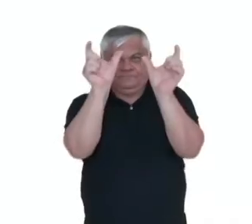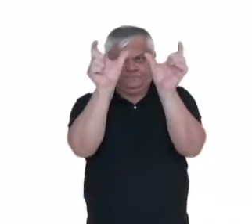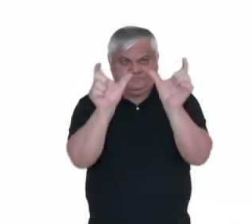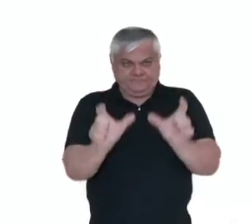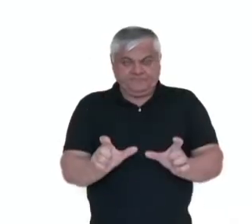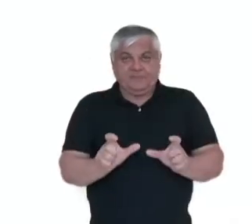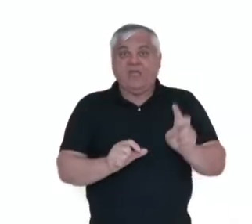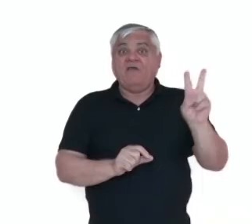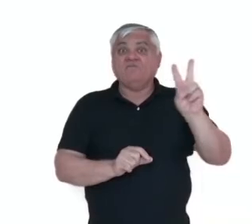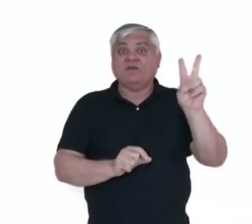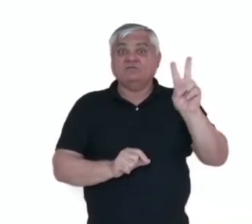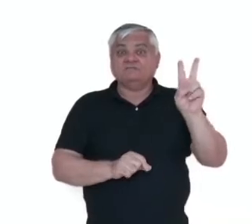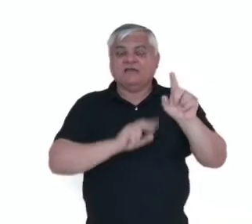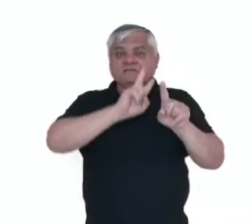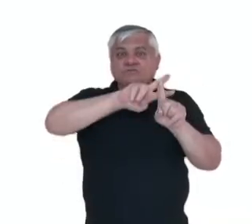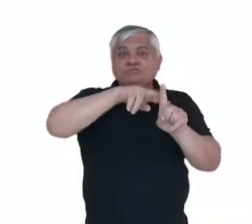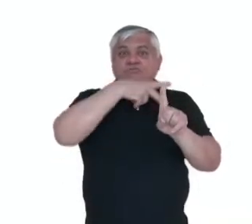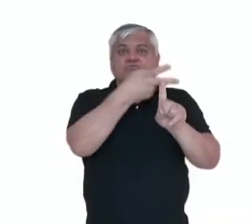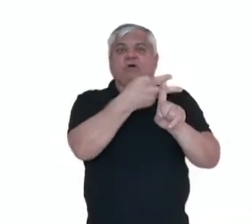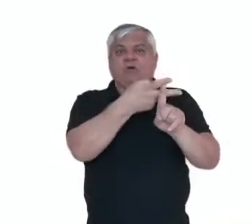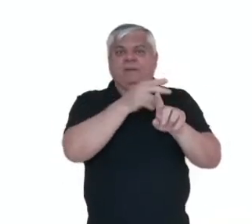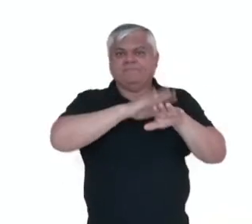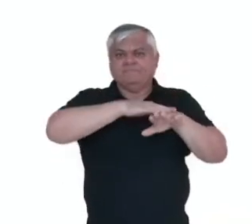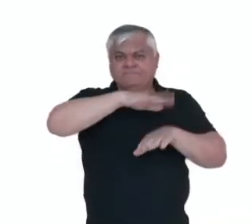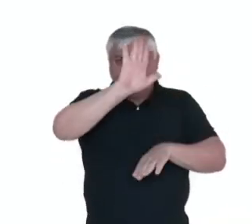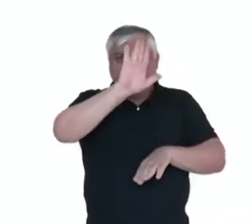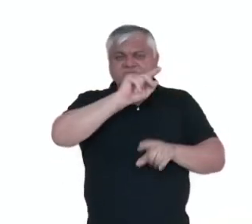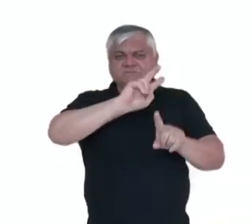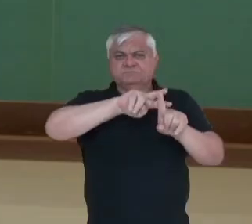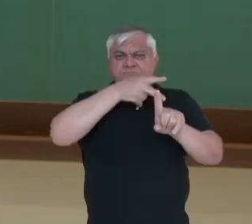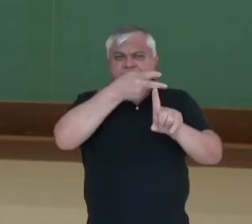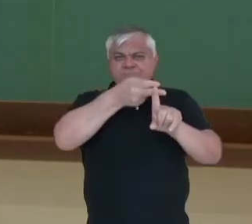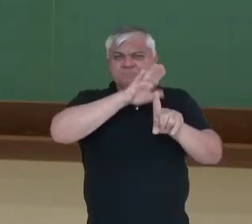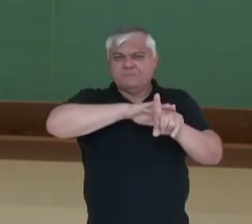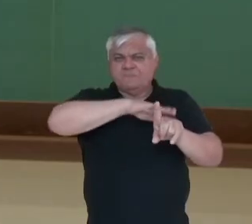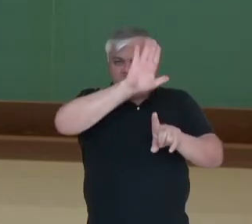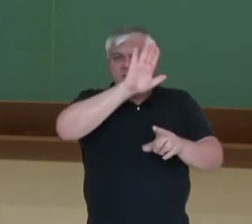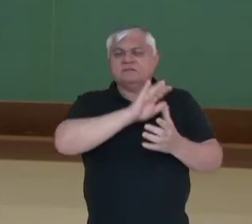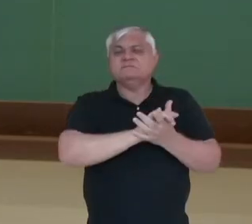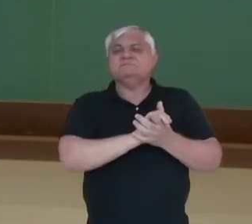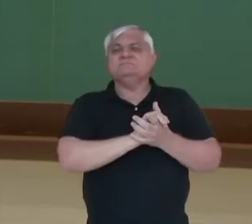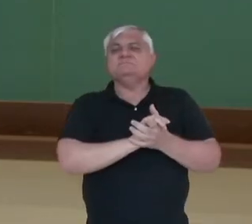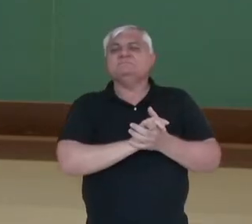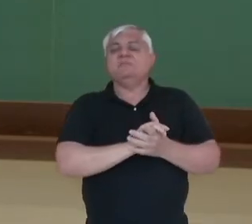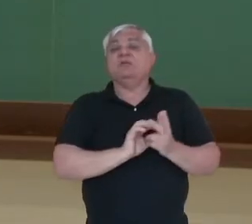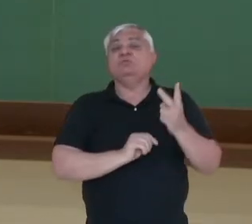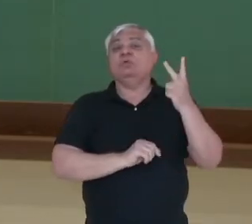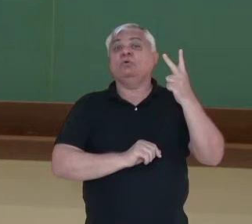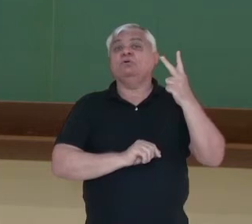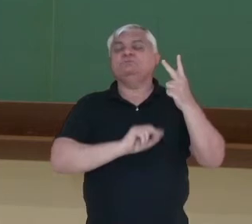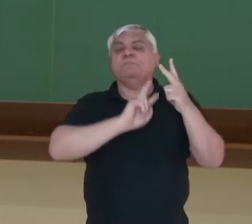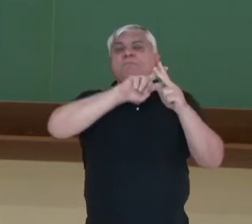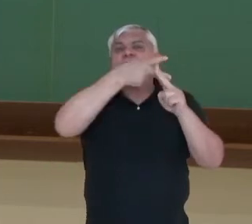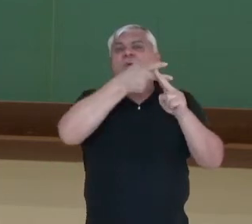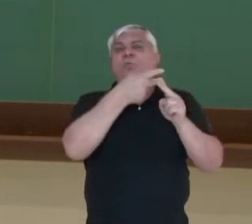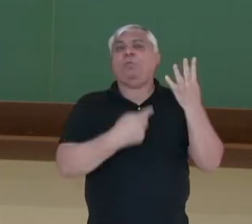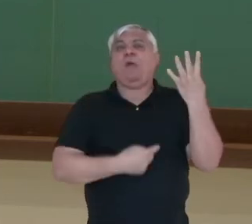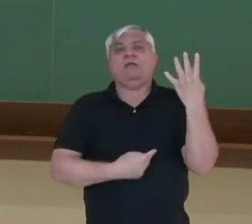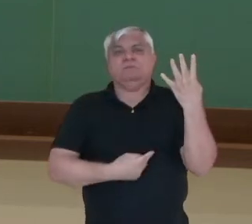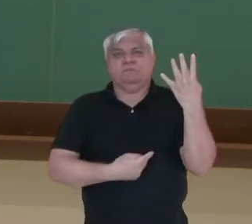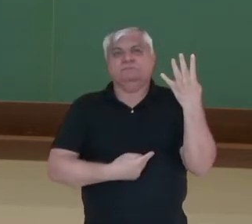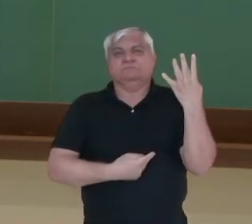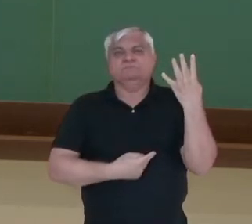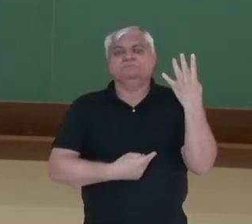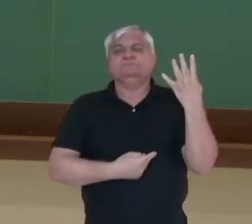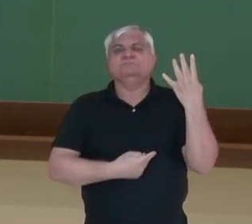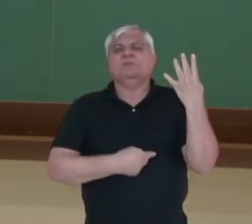velocidade dobra, né? Vocês viram aqui que a velocidade dobrou, ela saiu de 2 e foi para 4 metros por segundo.